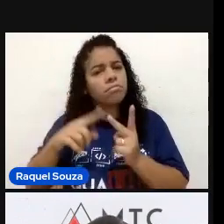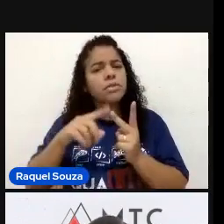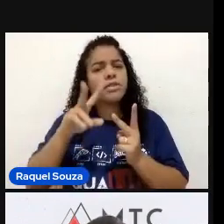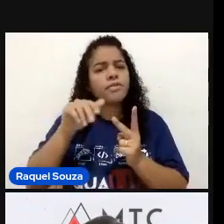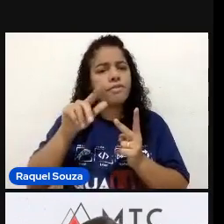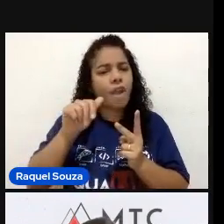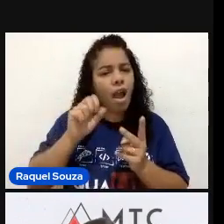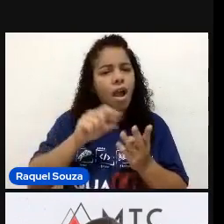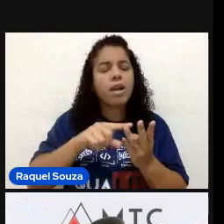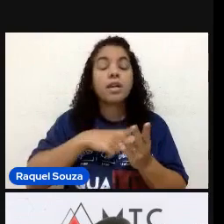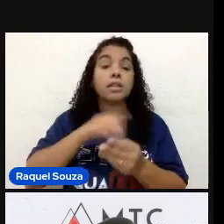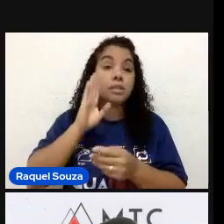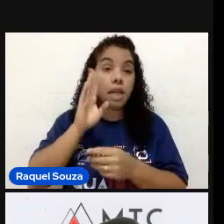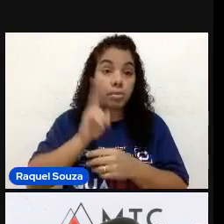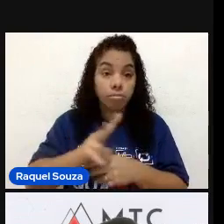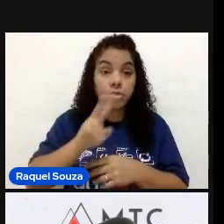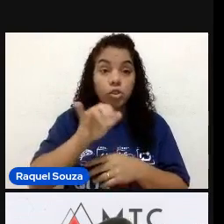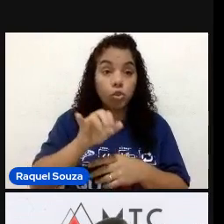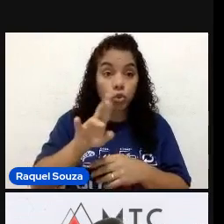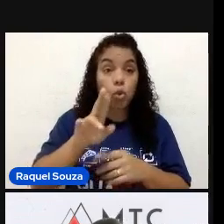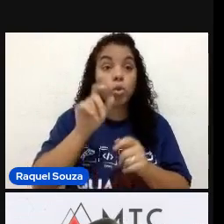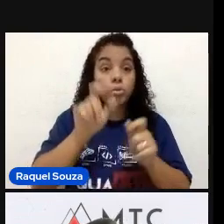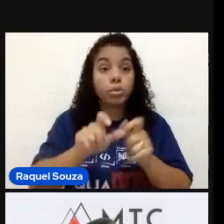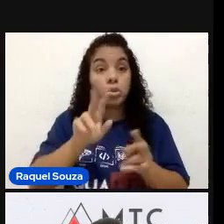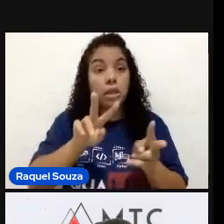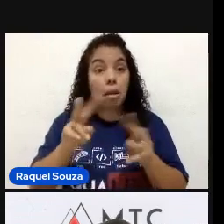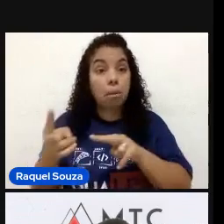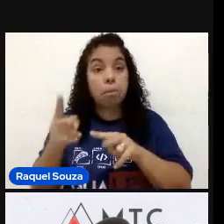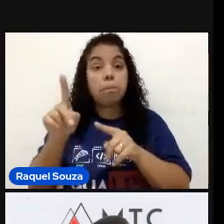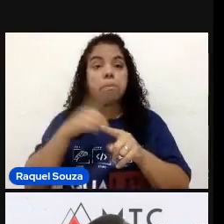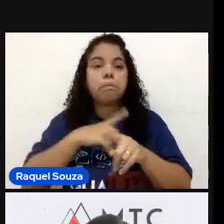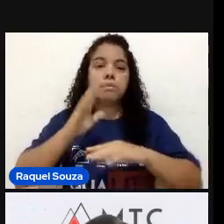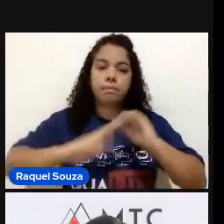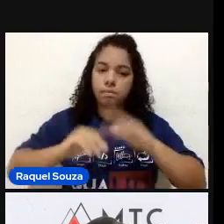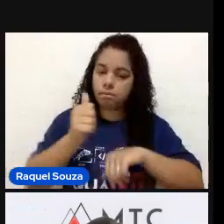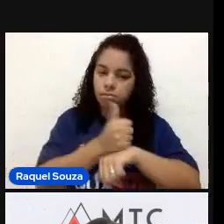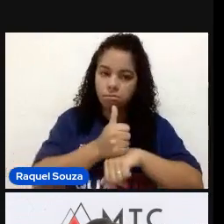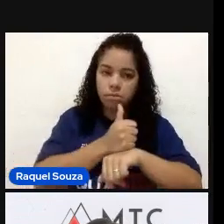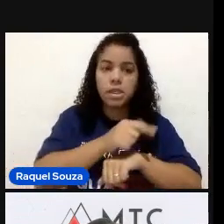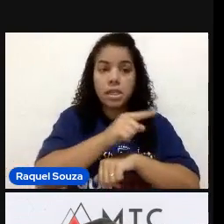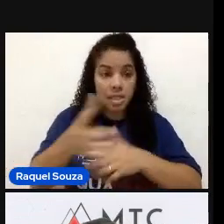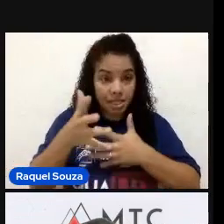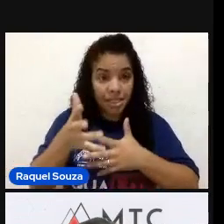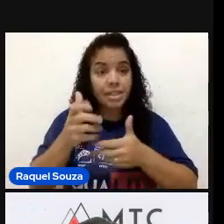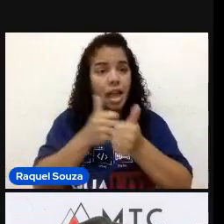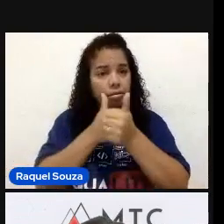para júniors e transição de carreira, então quem quiser também pode seguir lá,